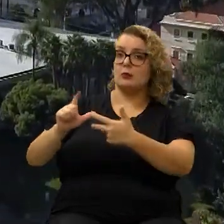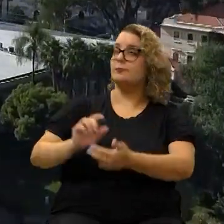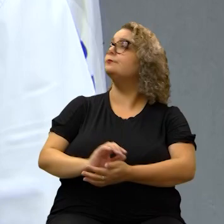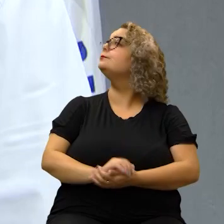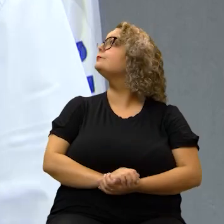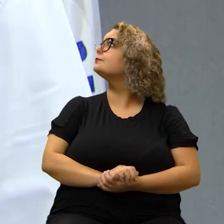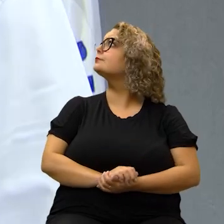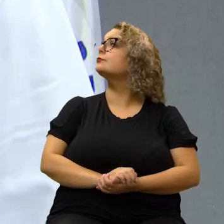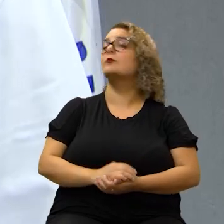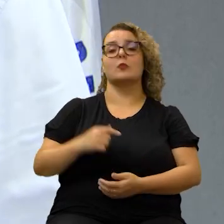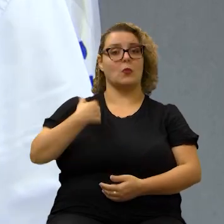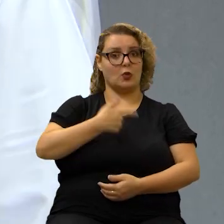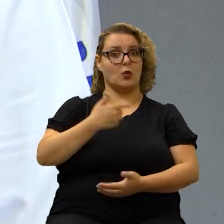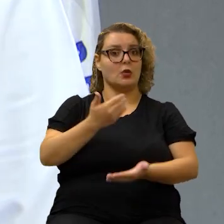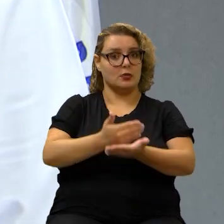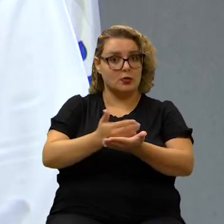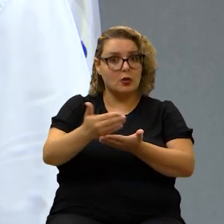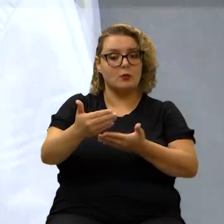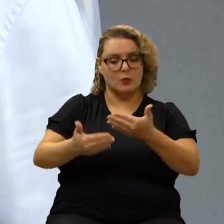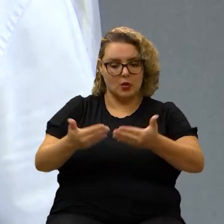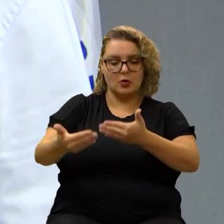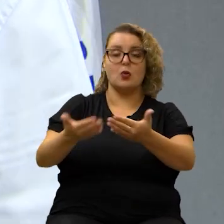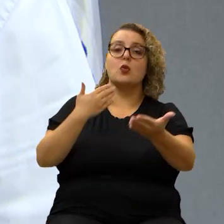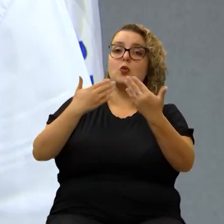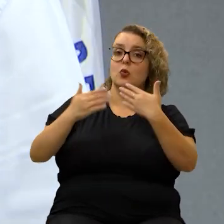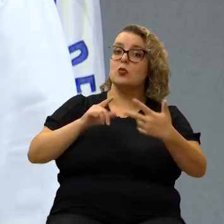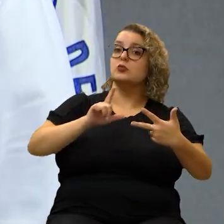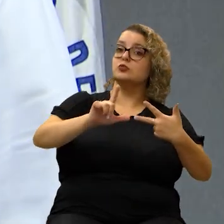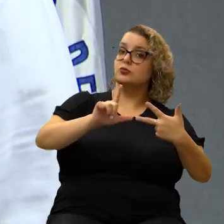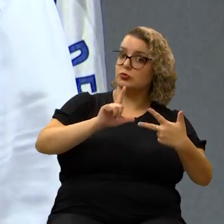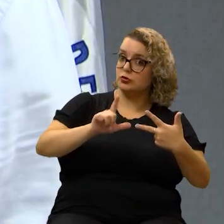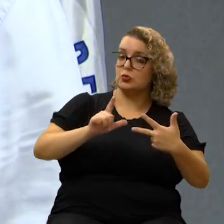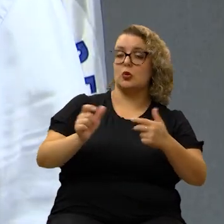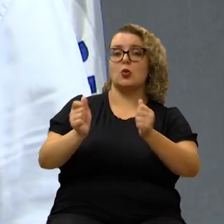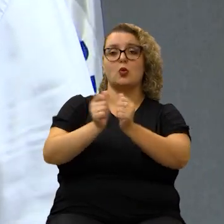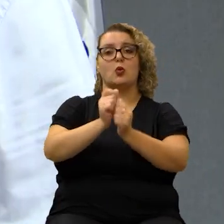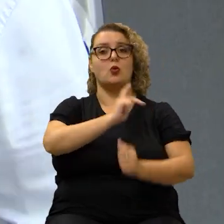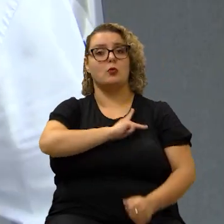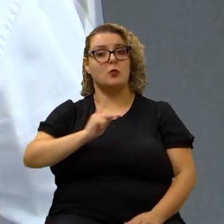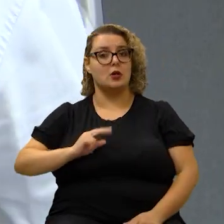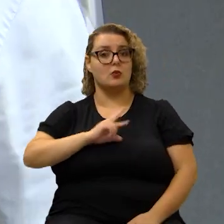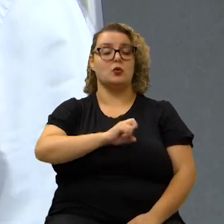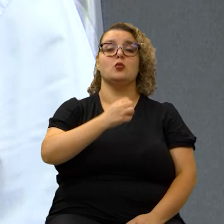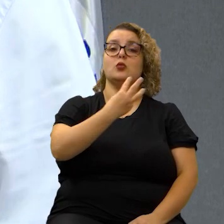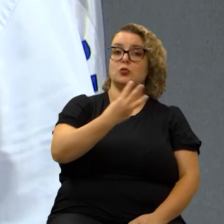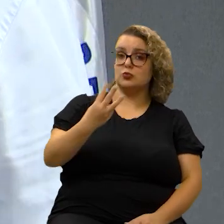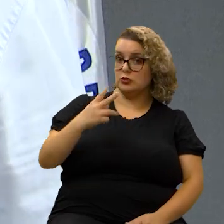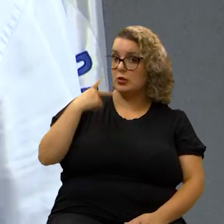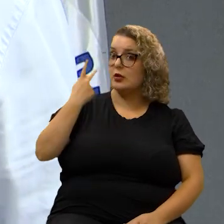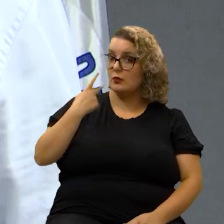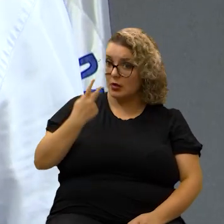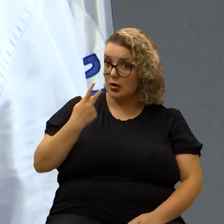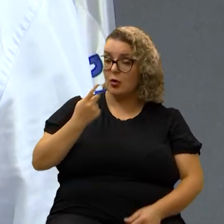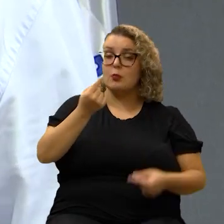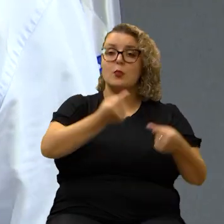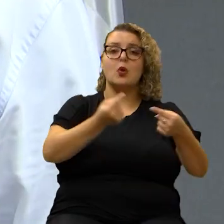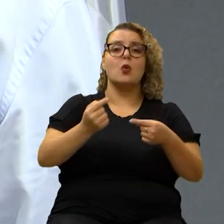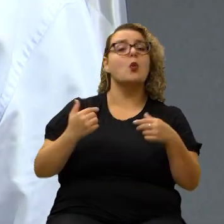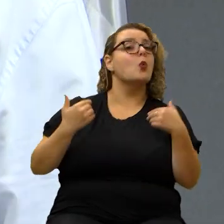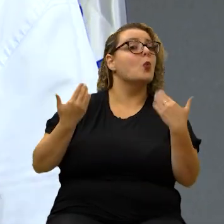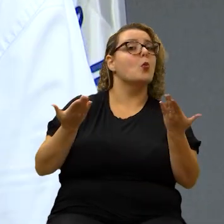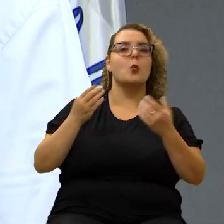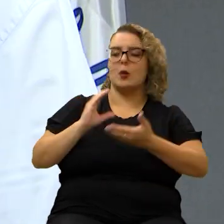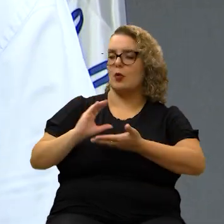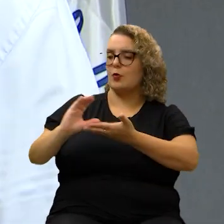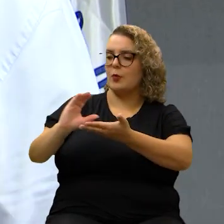legislativo nós vamos a partir de agora conversar com o legislativo com o presidente rocine com os 33 vereadores para